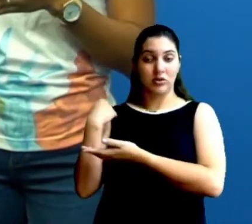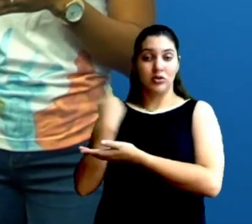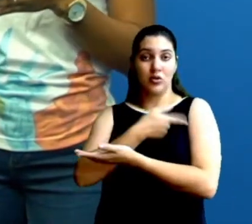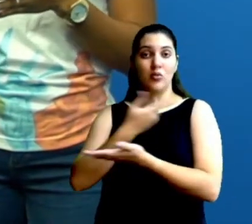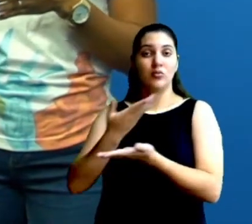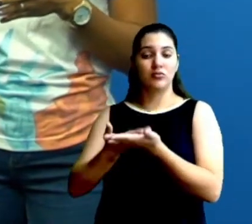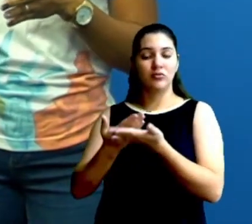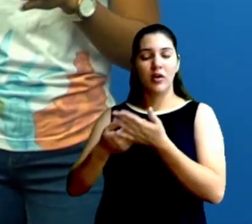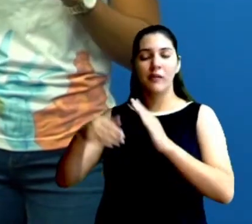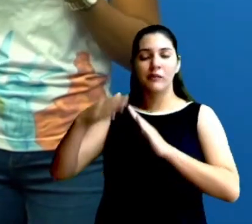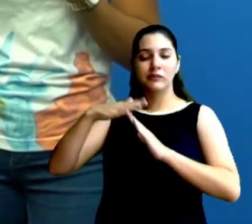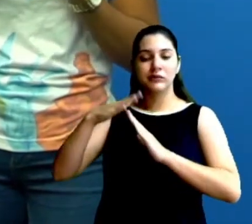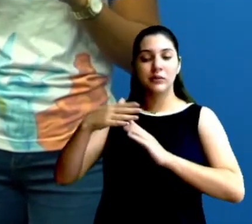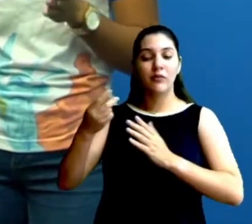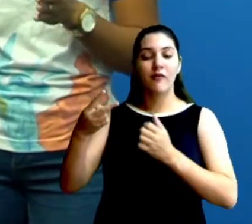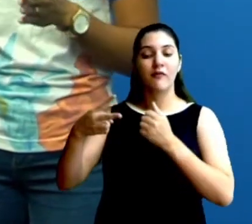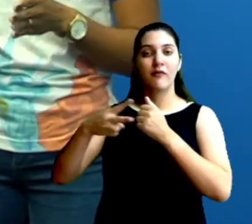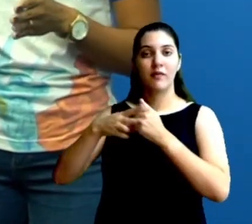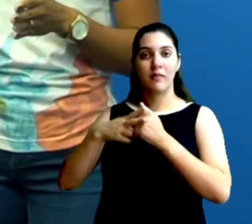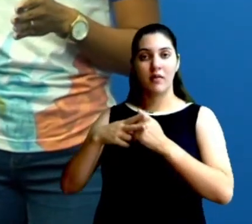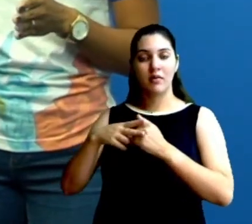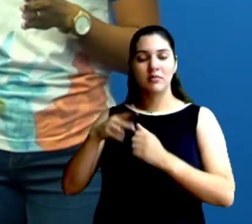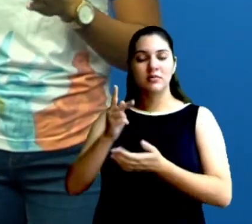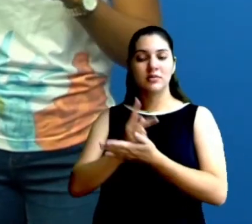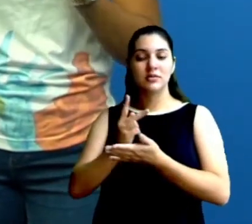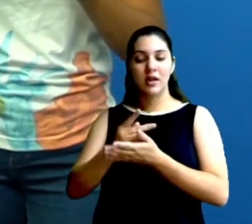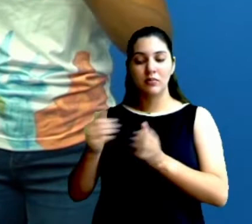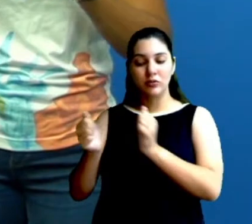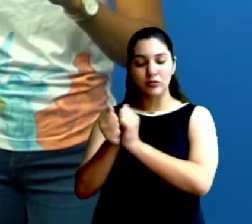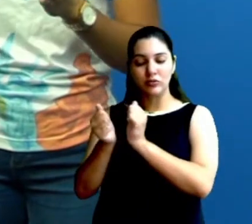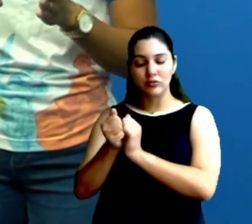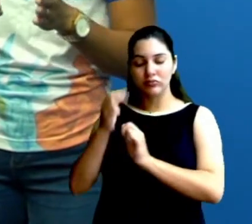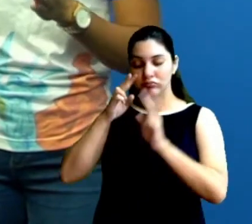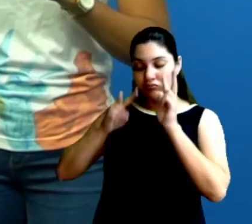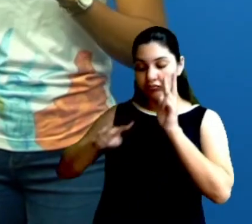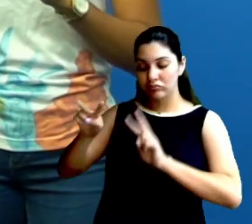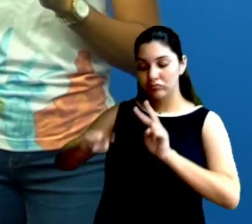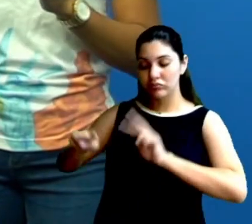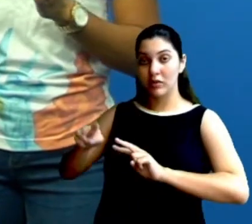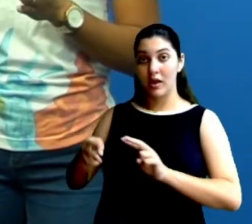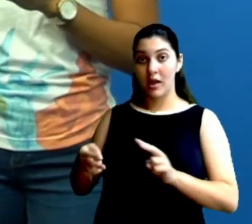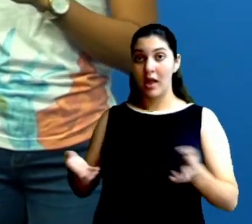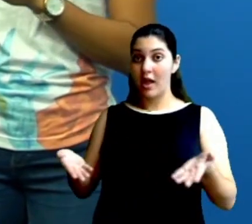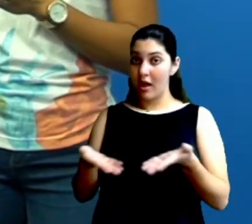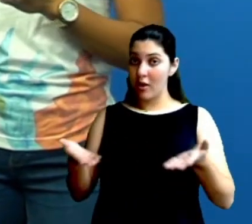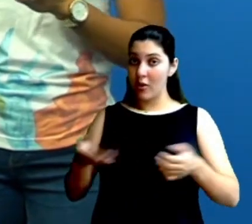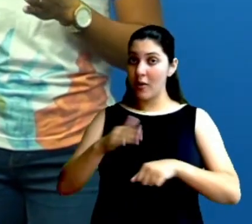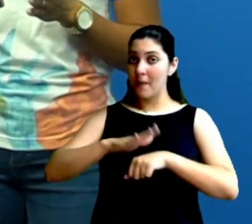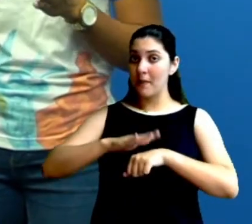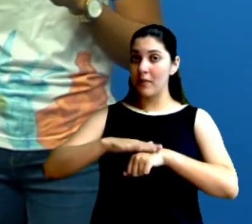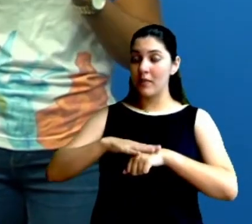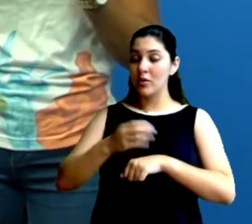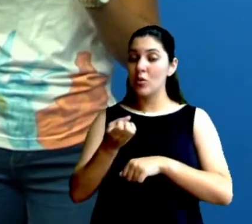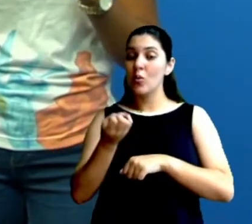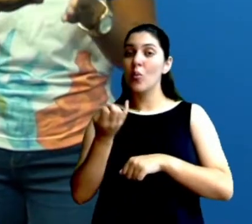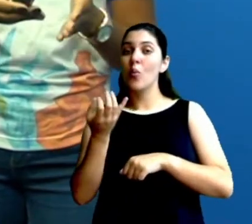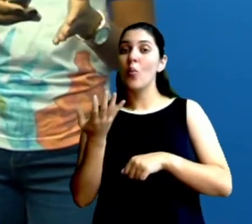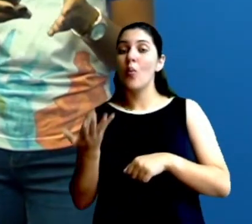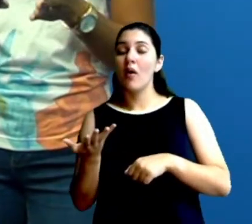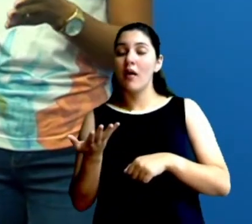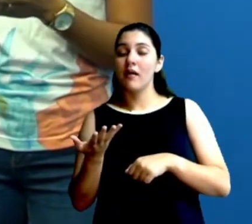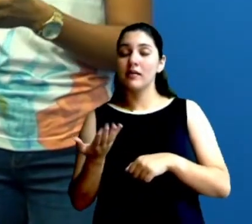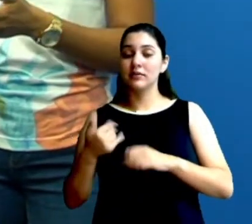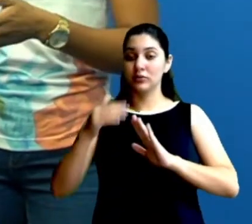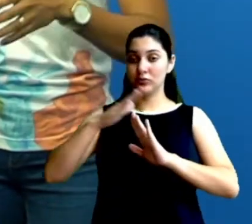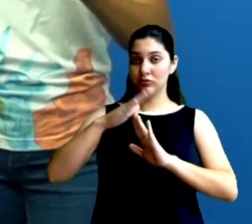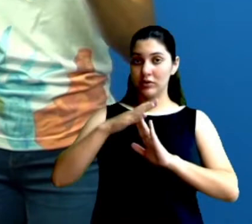os tempos verbais e coloca sempre pertinho de você, porque chegou a hora de você saber quais são os tempos que você vai ter